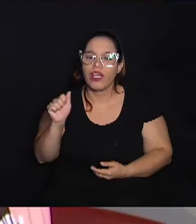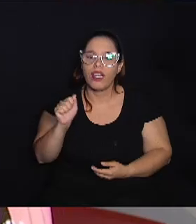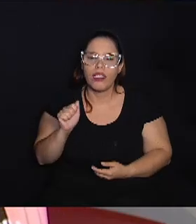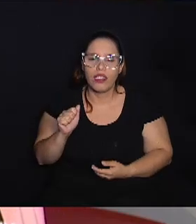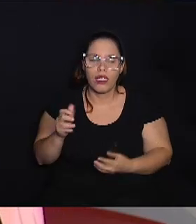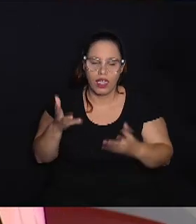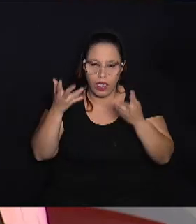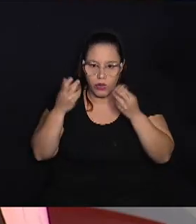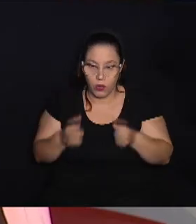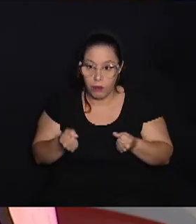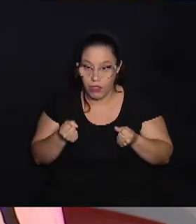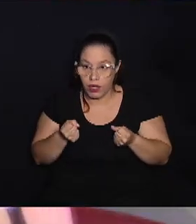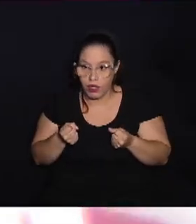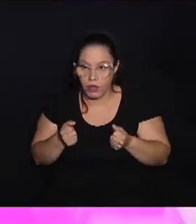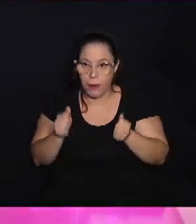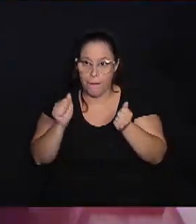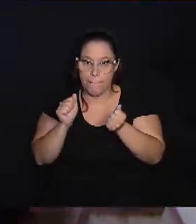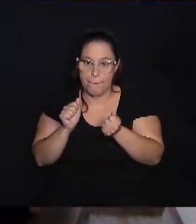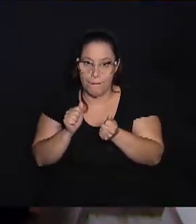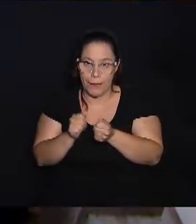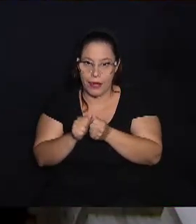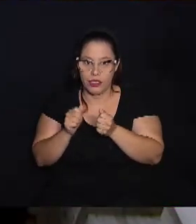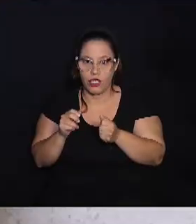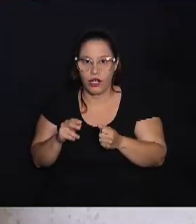e fazer parte da nossa sociedade.